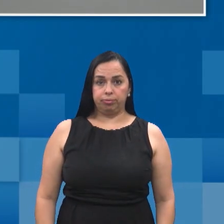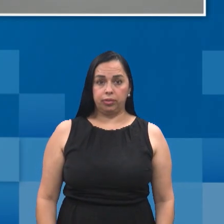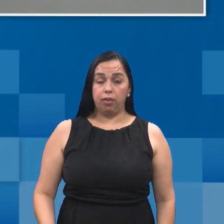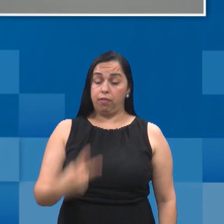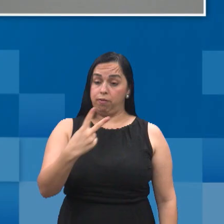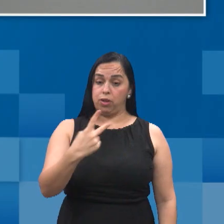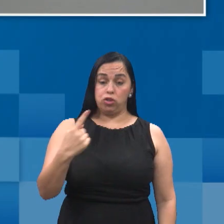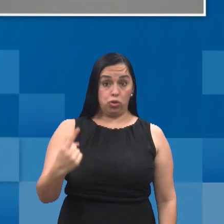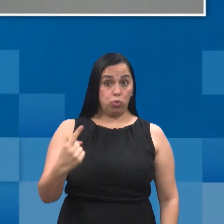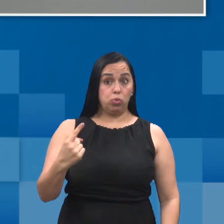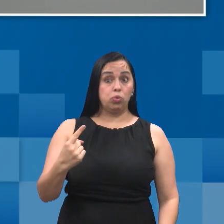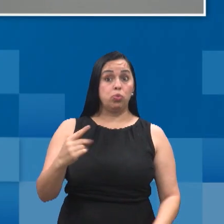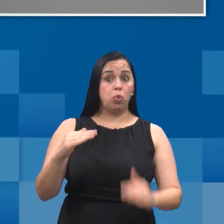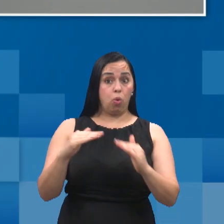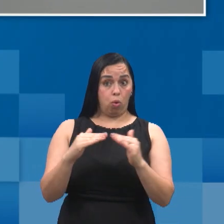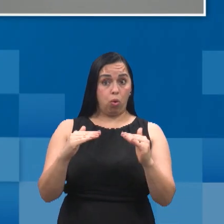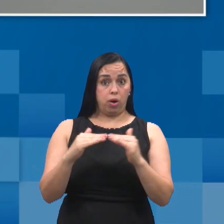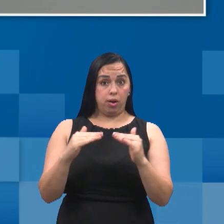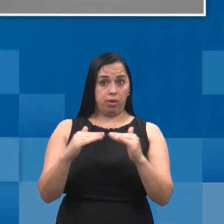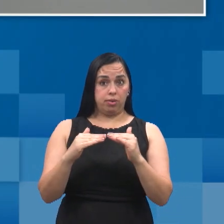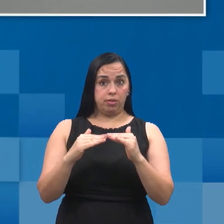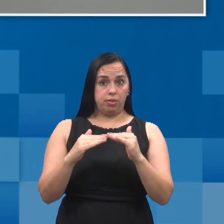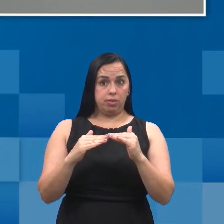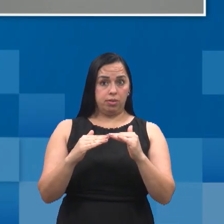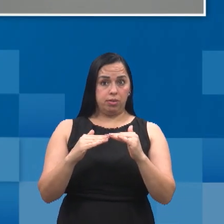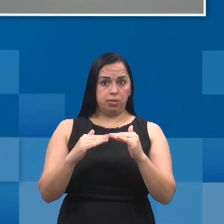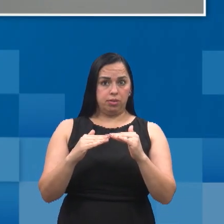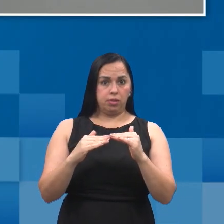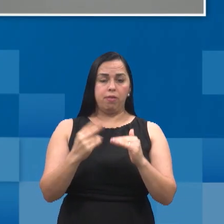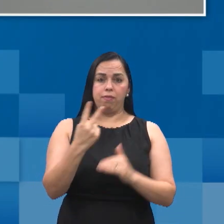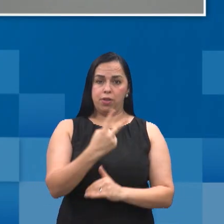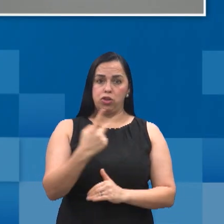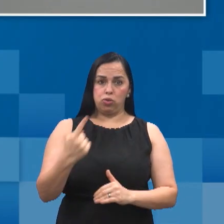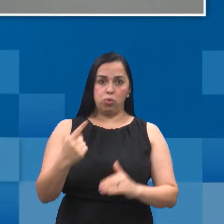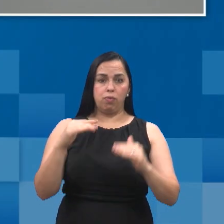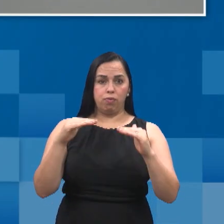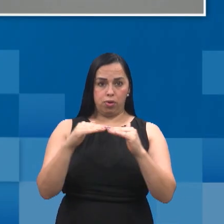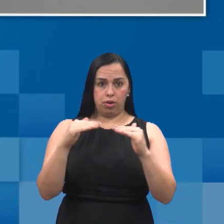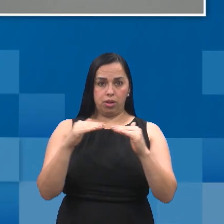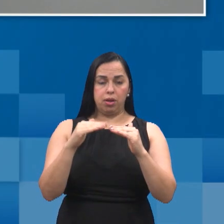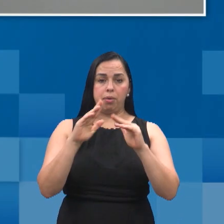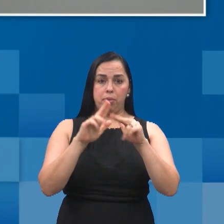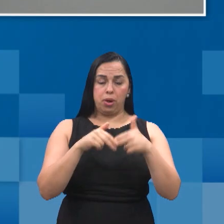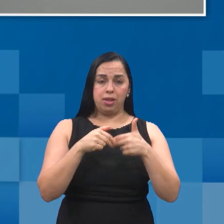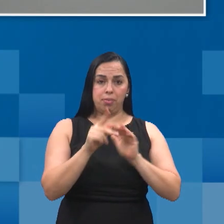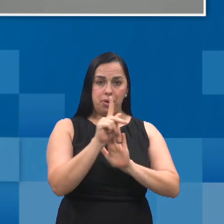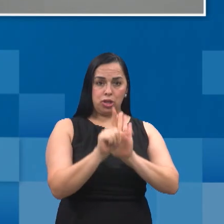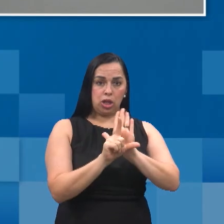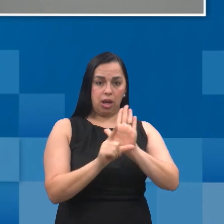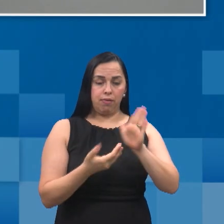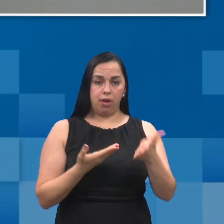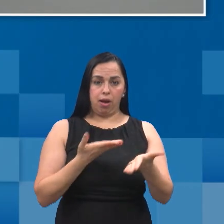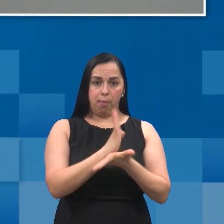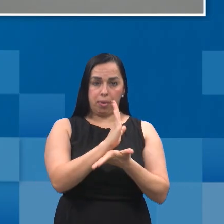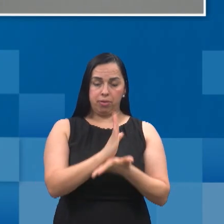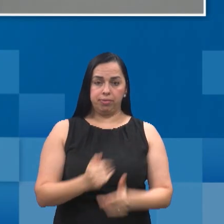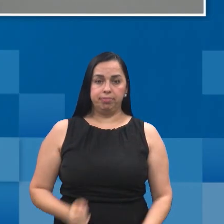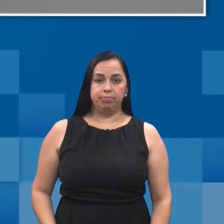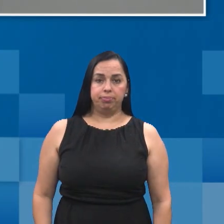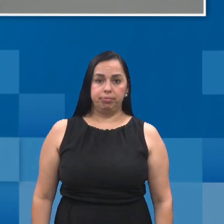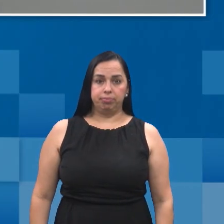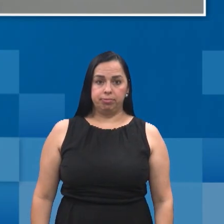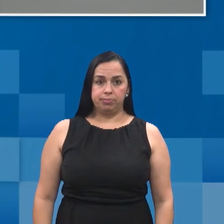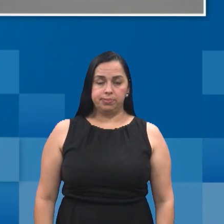21 votos favoráveis. Com 21 votos favoráveis, está aprovado por unanimidade.